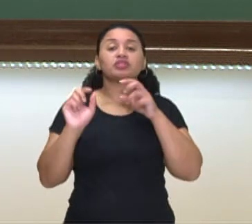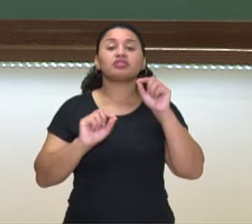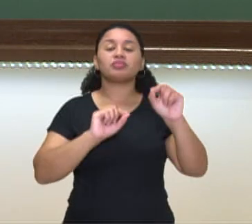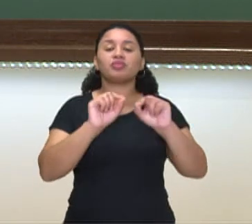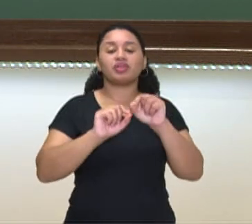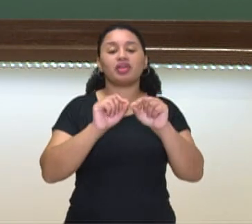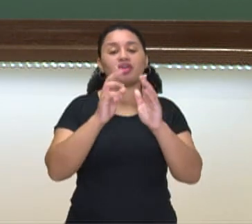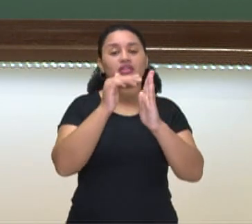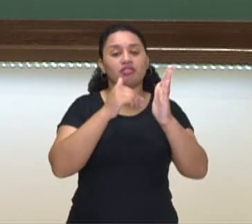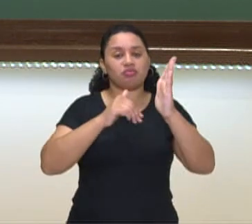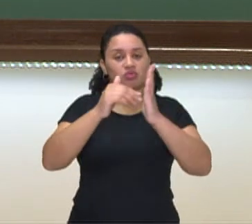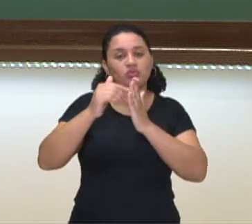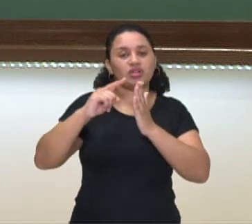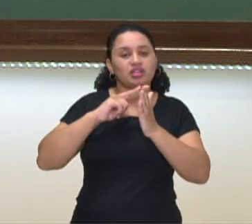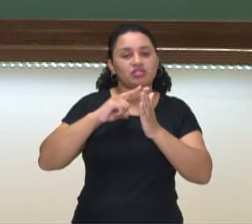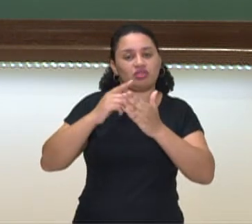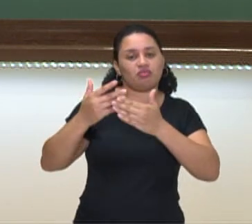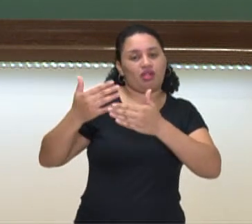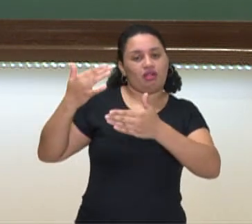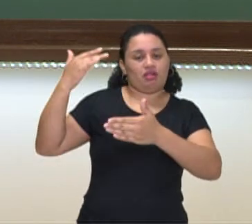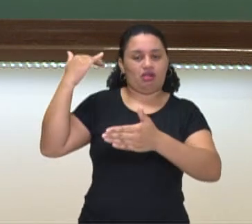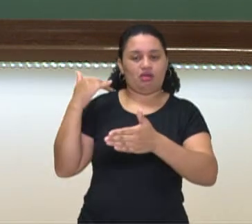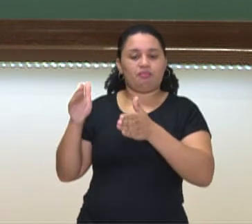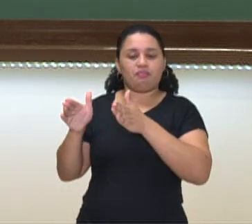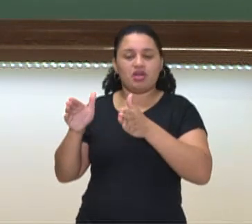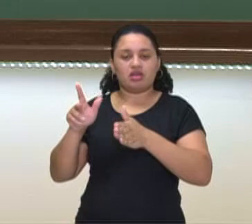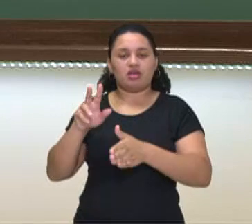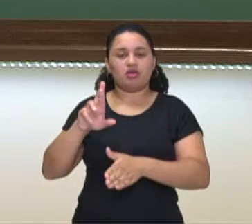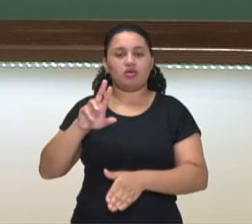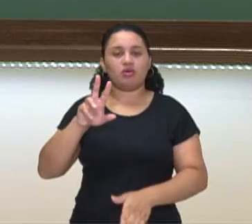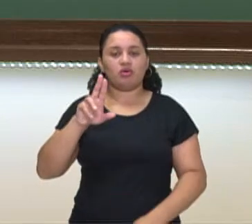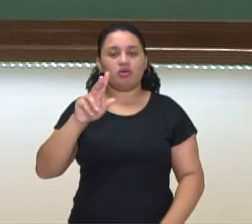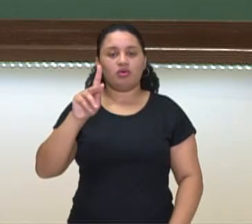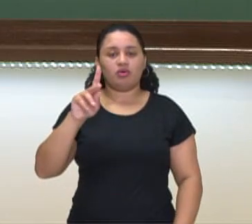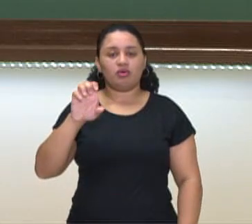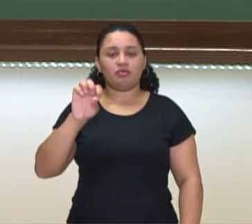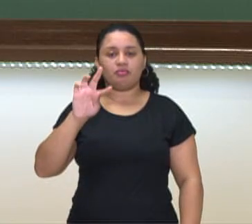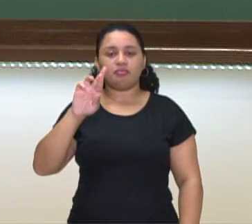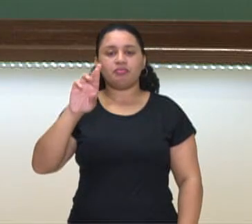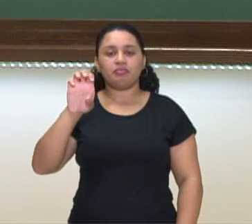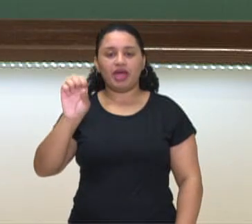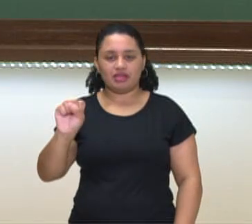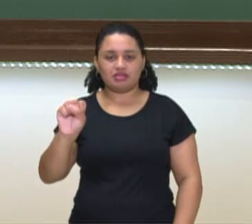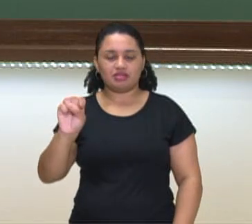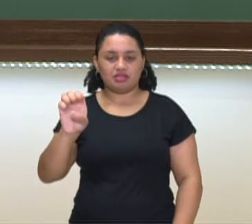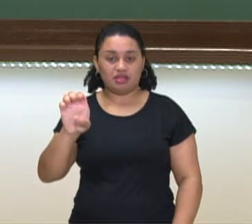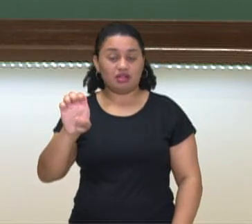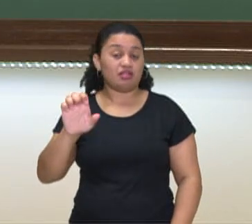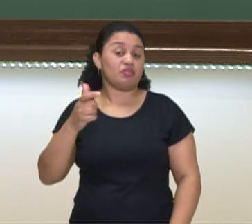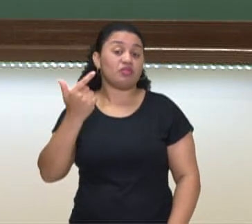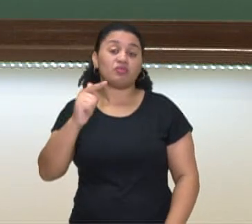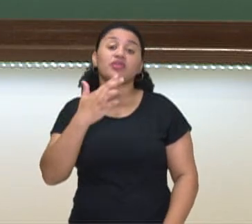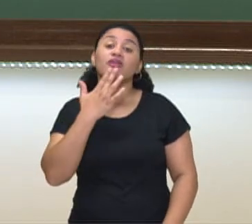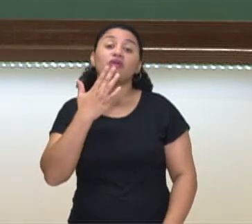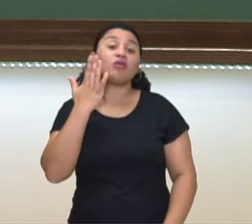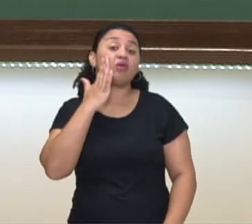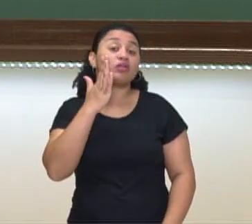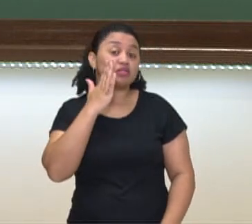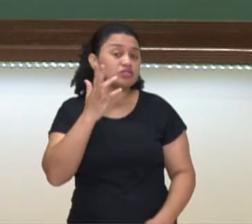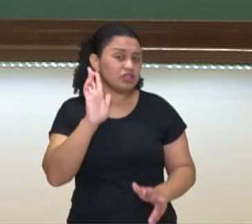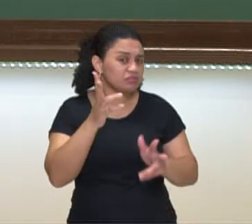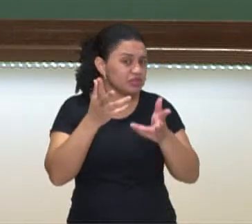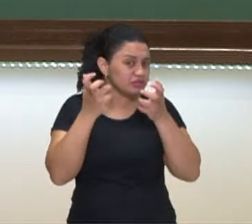as pinturas rupestres que nós temos imagens não tem pigmento azul. Você já percebeu